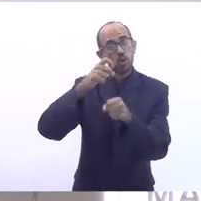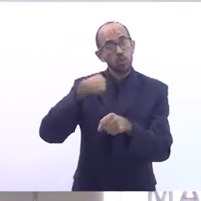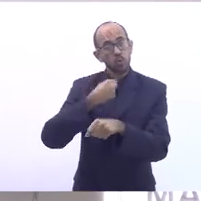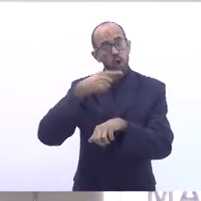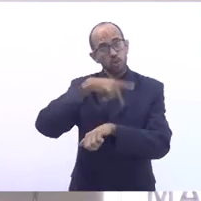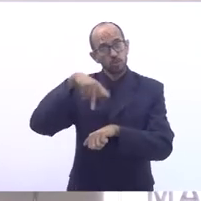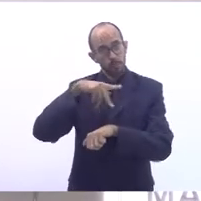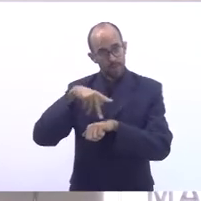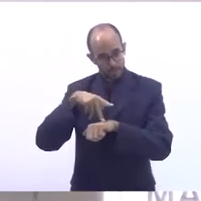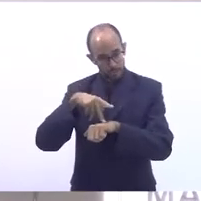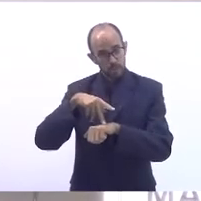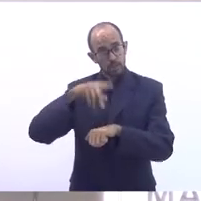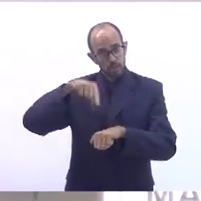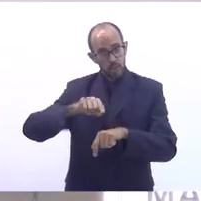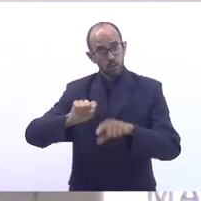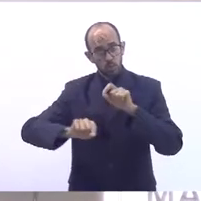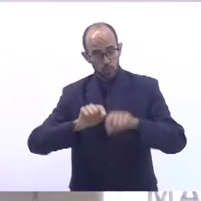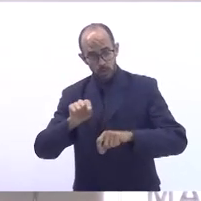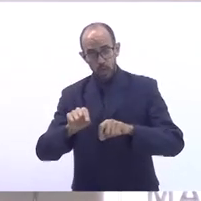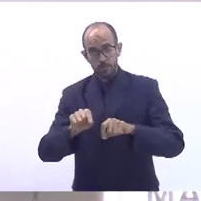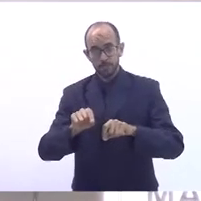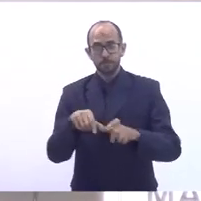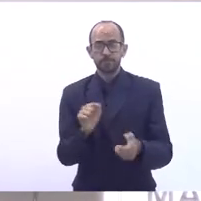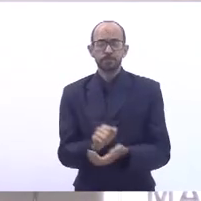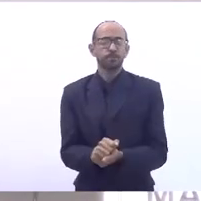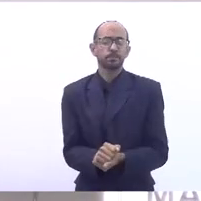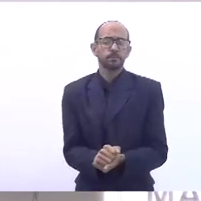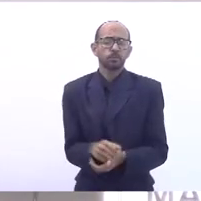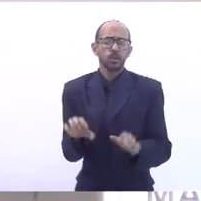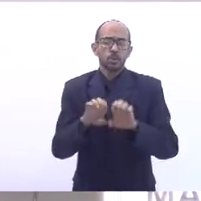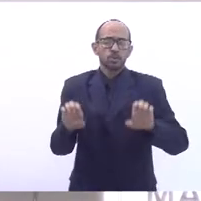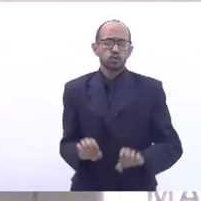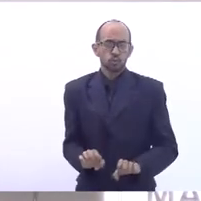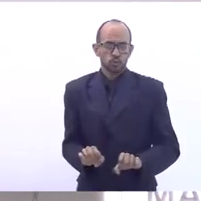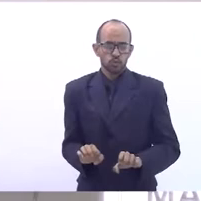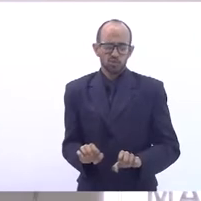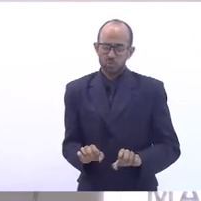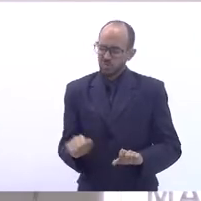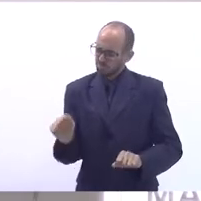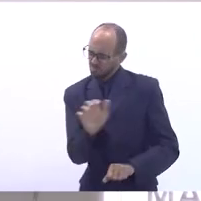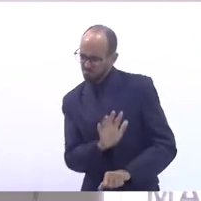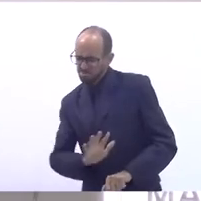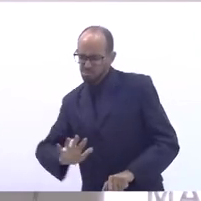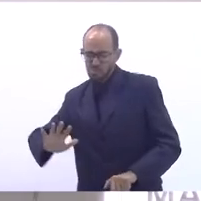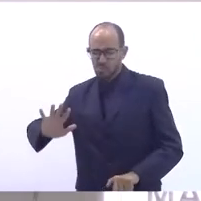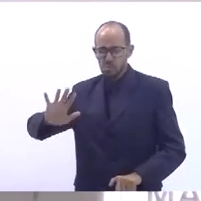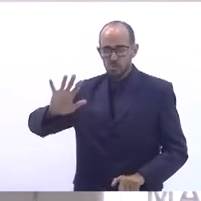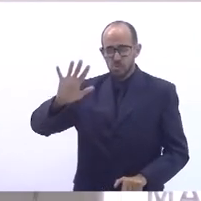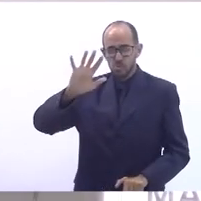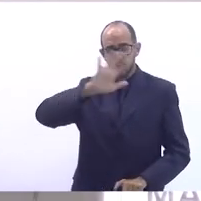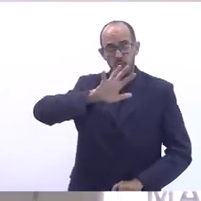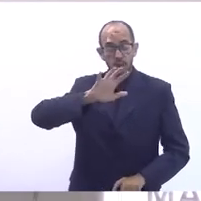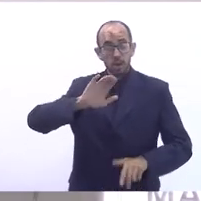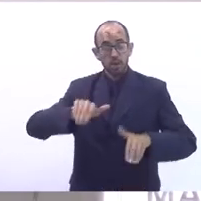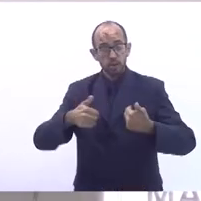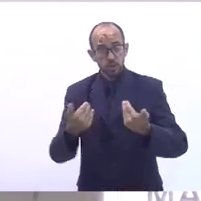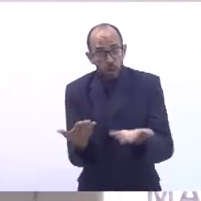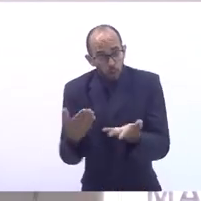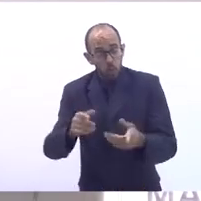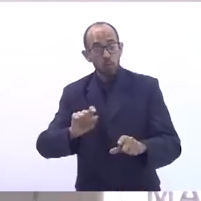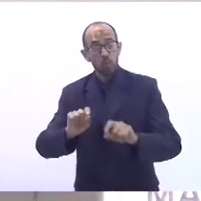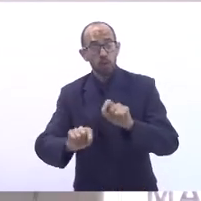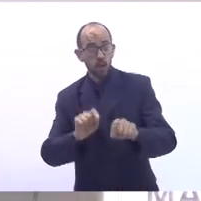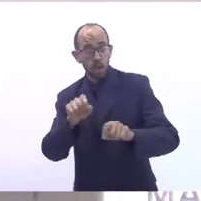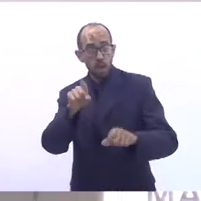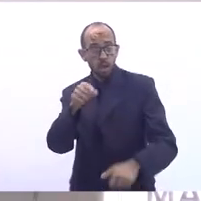Um país com estrutura Continental né e é